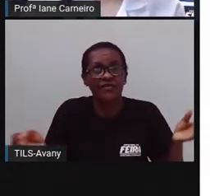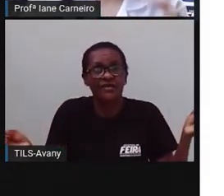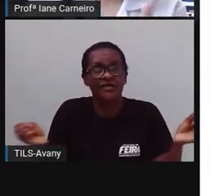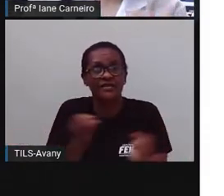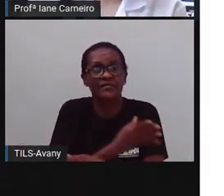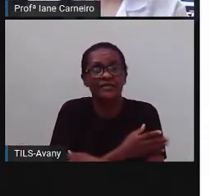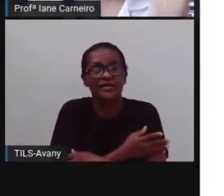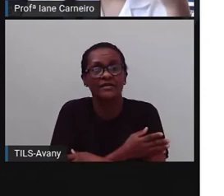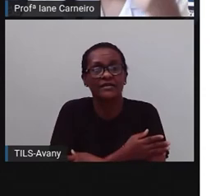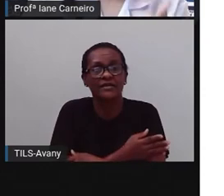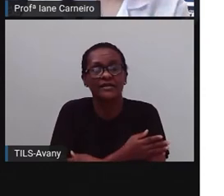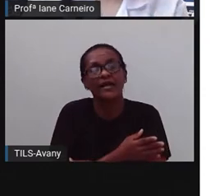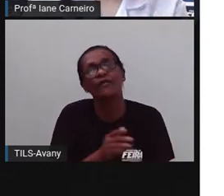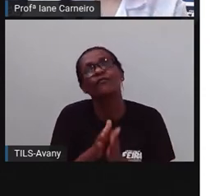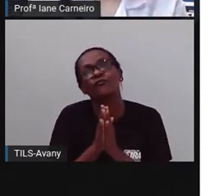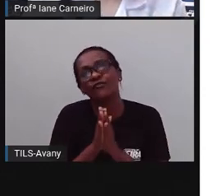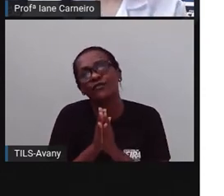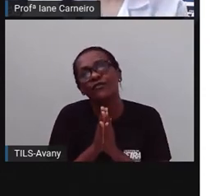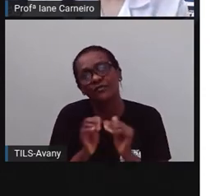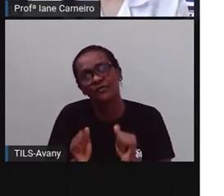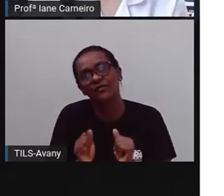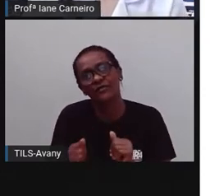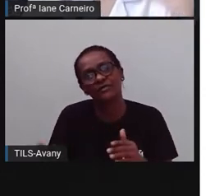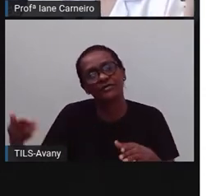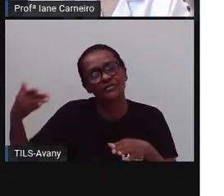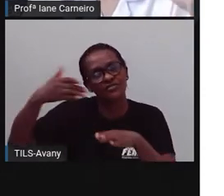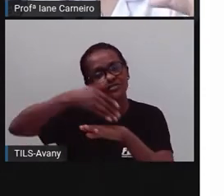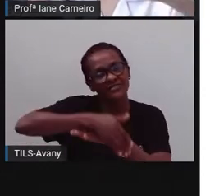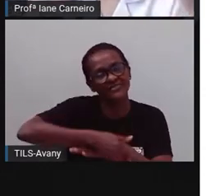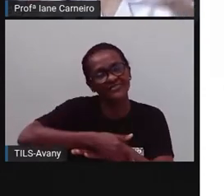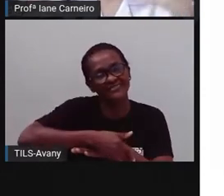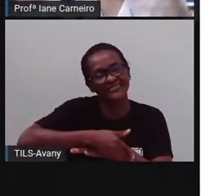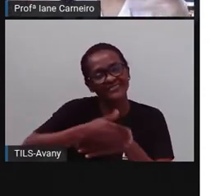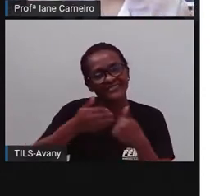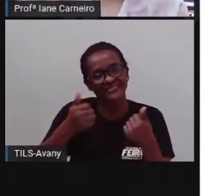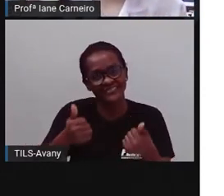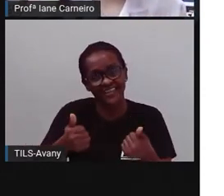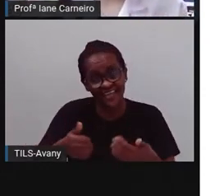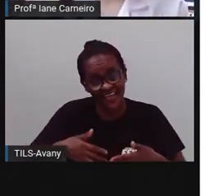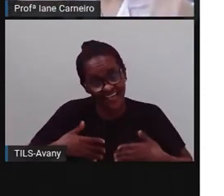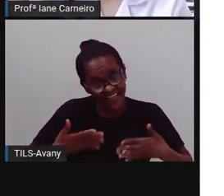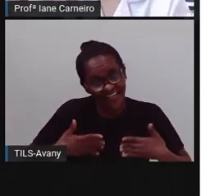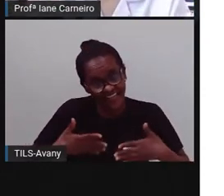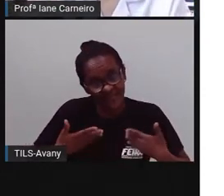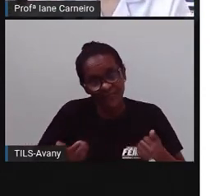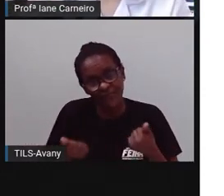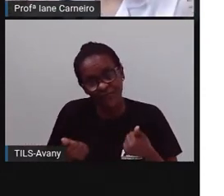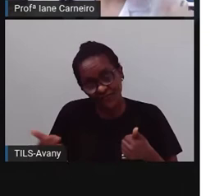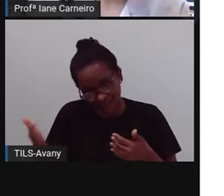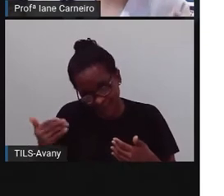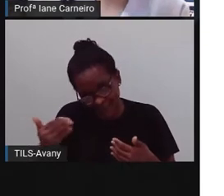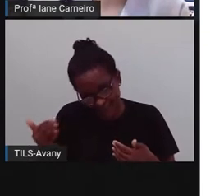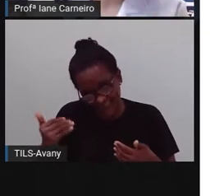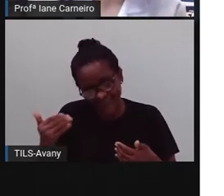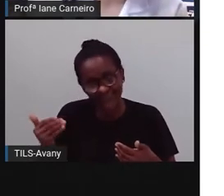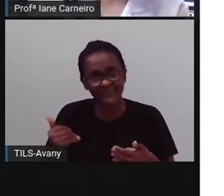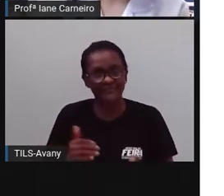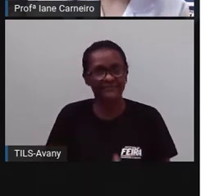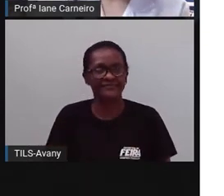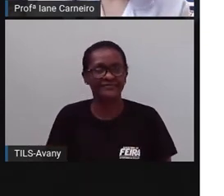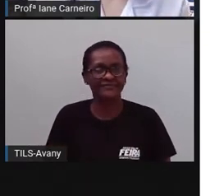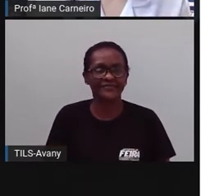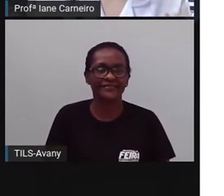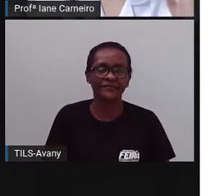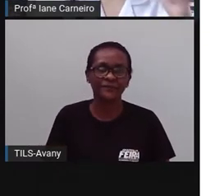tem que uma mensagem conto com você né porque uma mensagem motivacional para pessoa se animar para ir para festa de